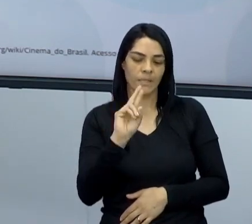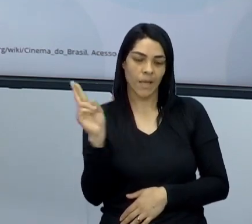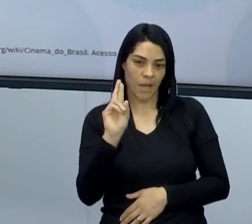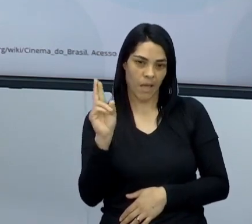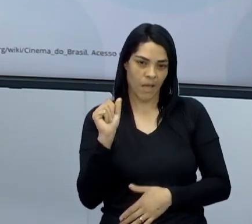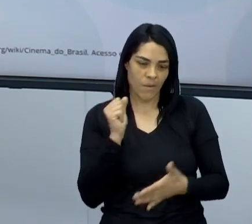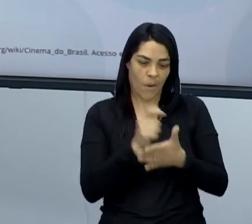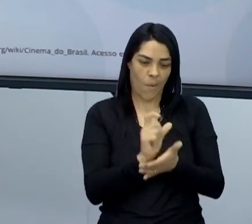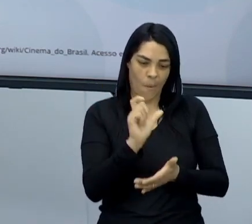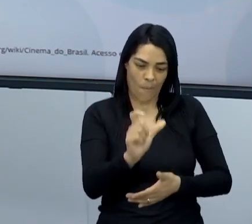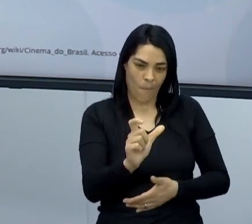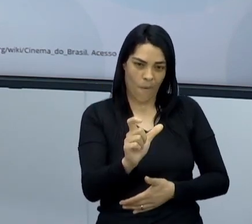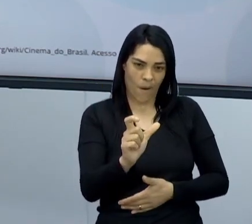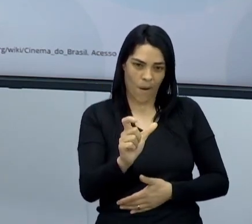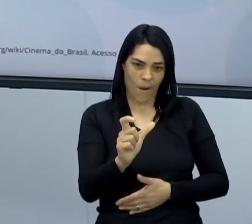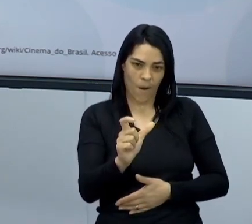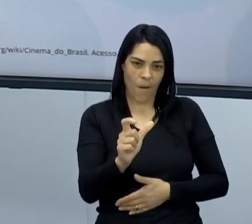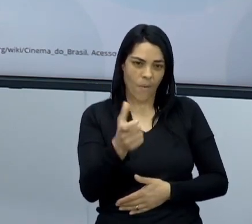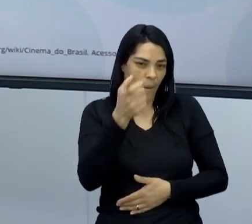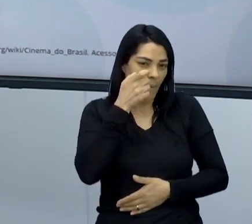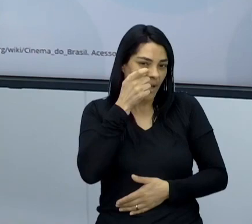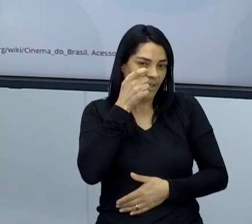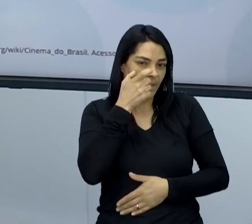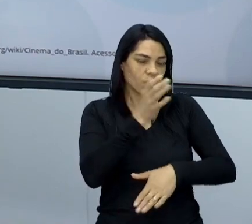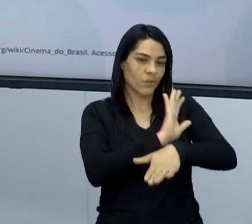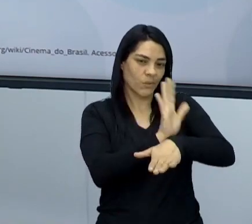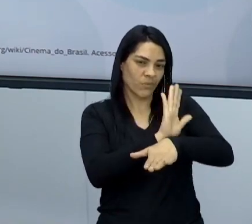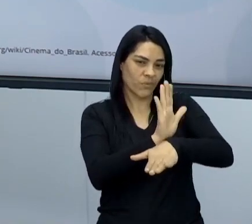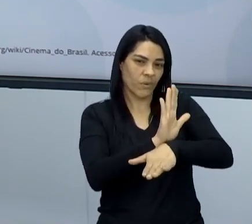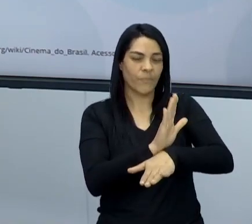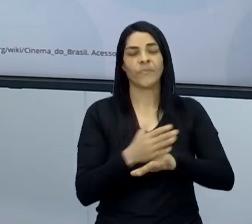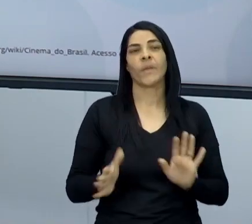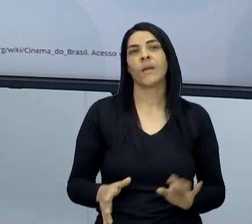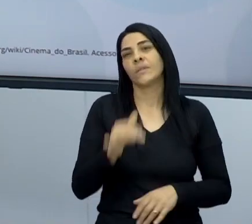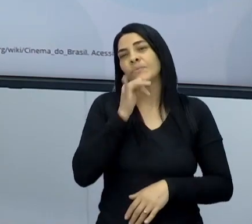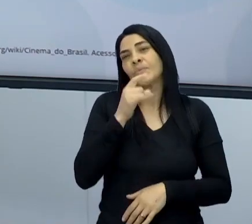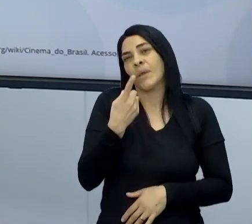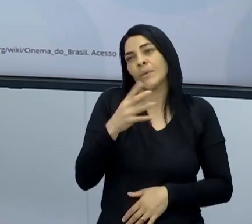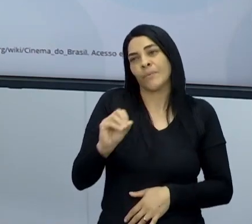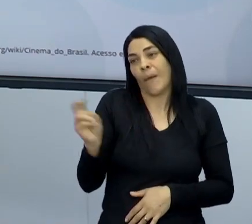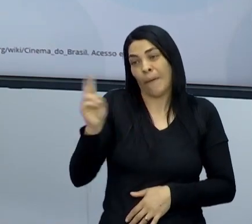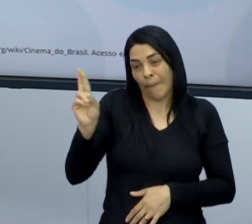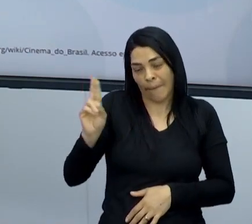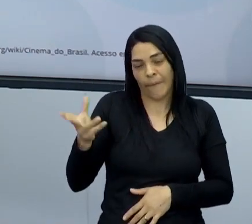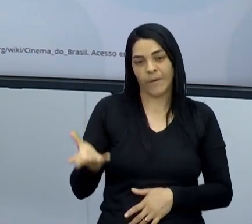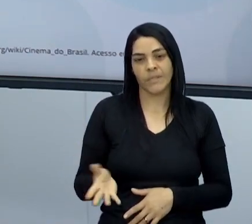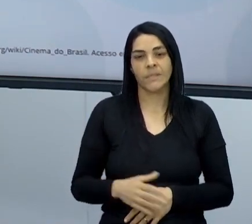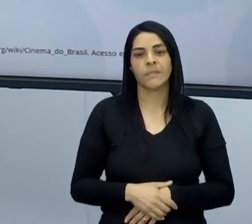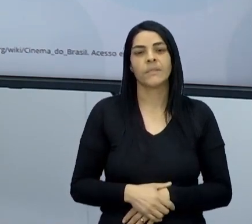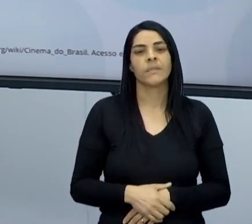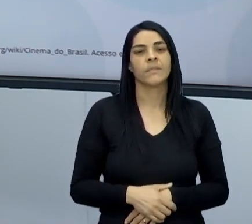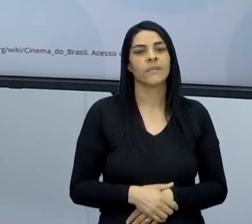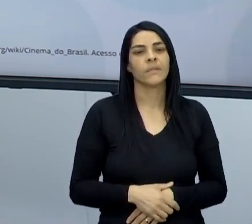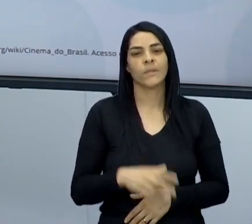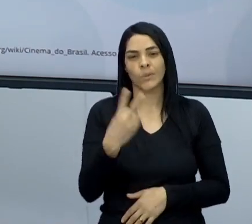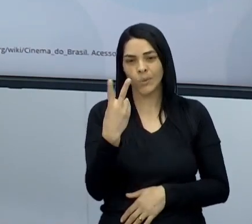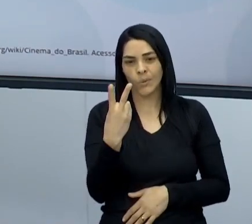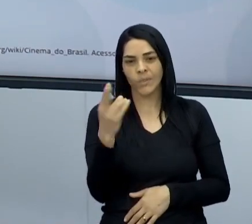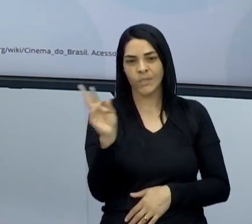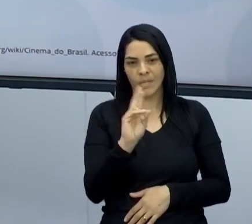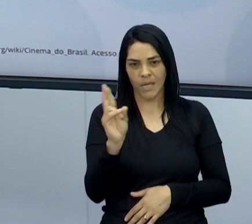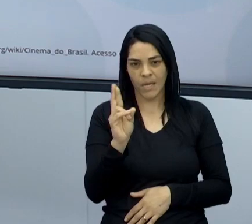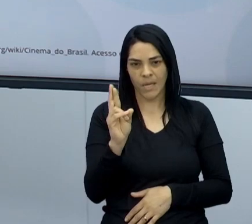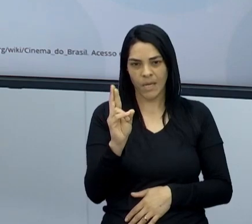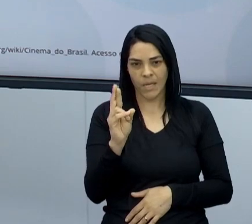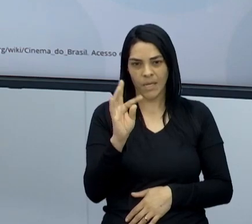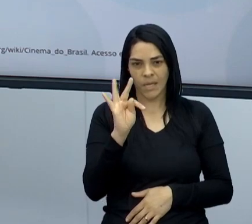cinema, na época, nem 10, né? R$10 o ingresso do cinema. Daqueles R$10, R$2 é uma